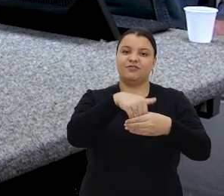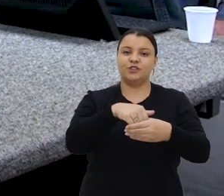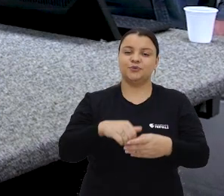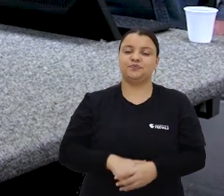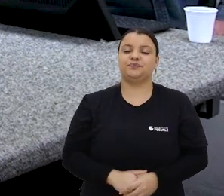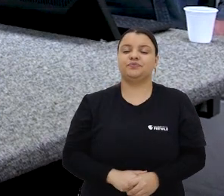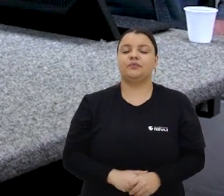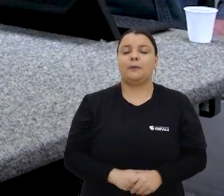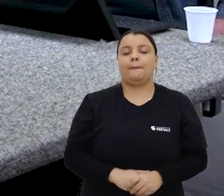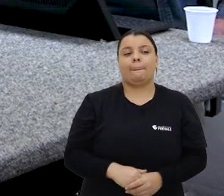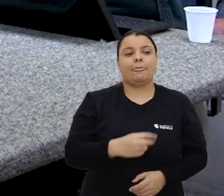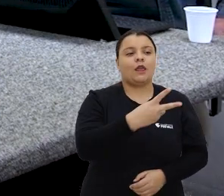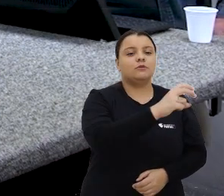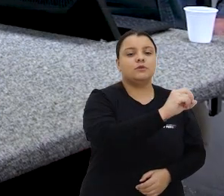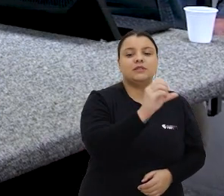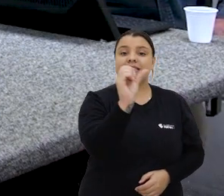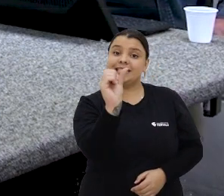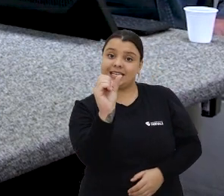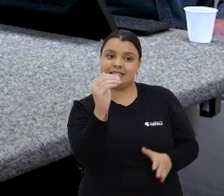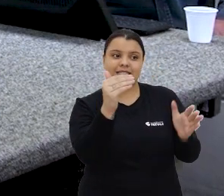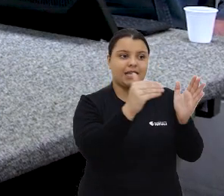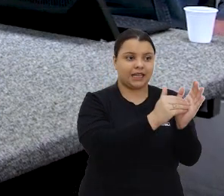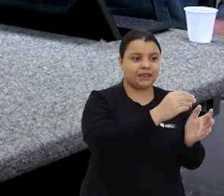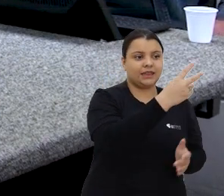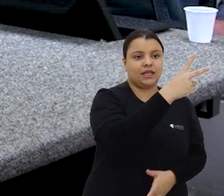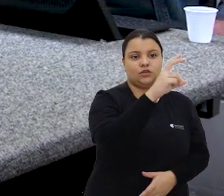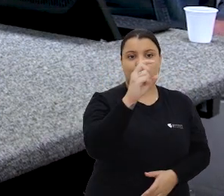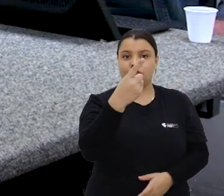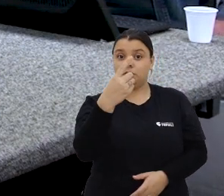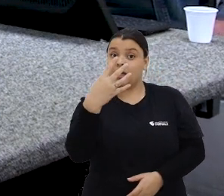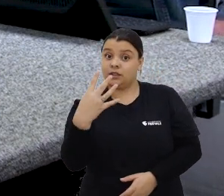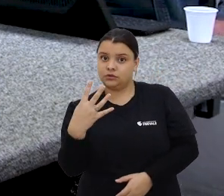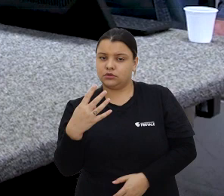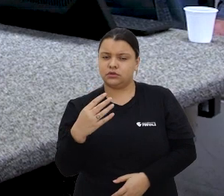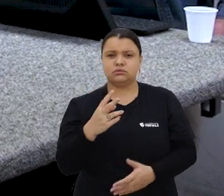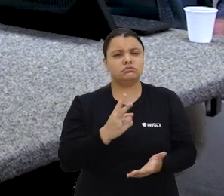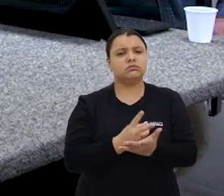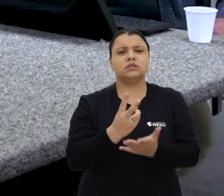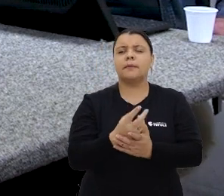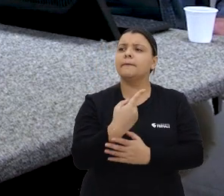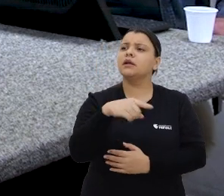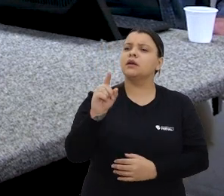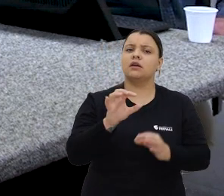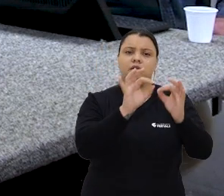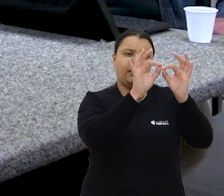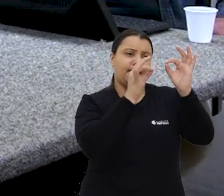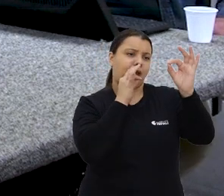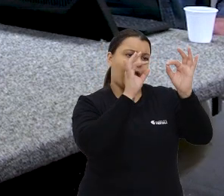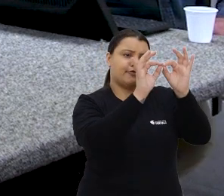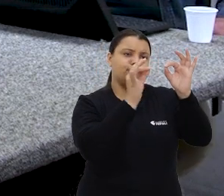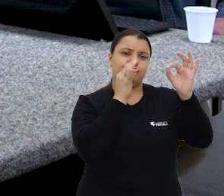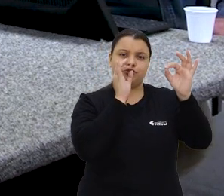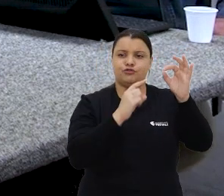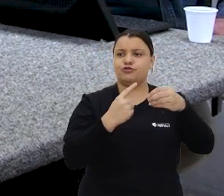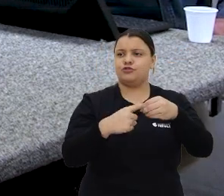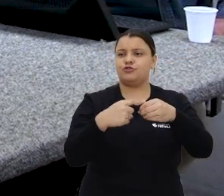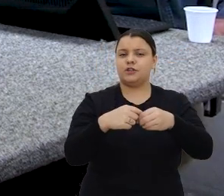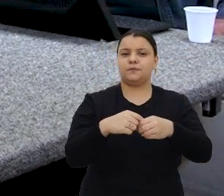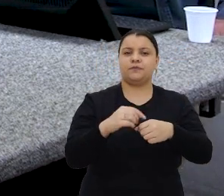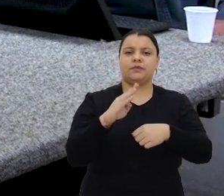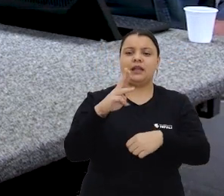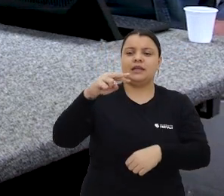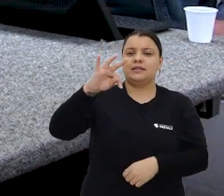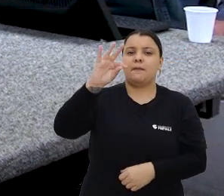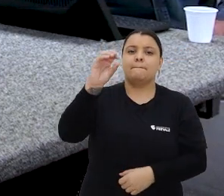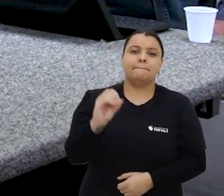2006 a 2014, todos os jogos que eu ia apitar na Serra Gaúcha, Caxias, Bento,